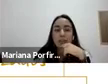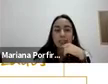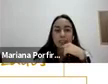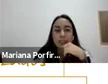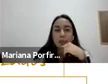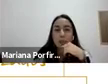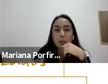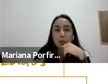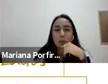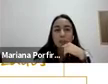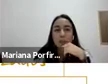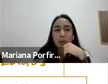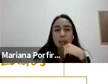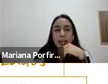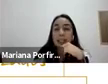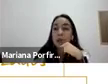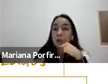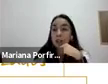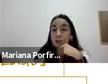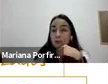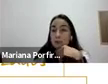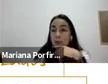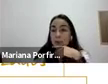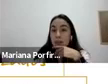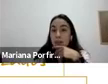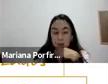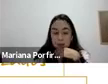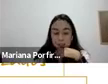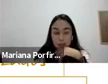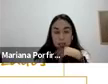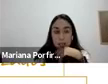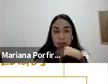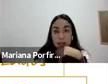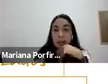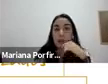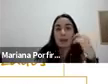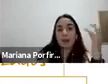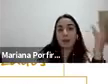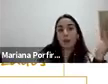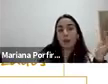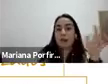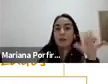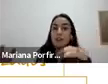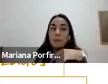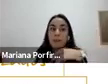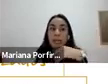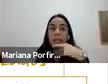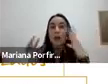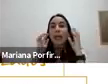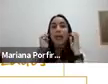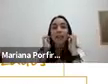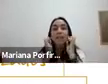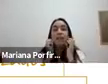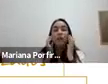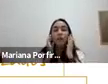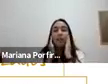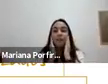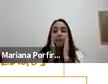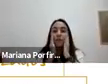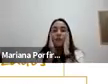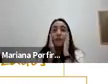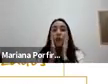foto para vocês desses músculos, né? Cada um tem sua função específica de abertura, fechamento. Eles